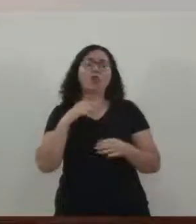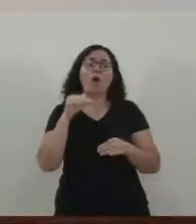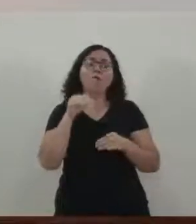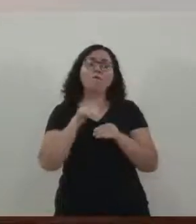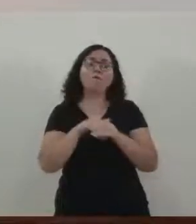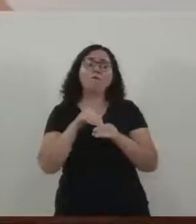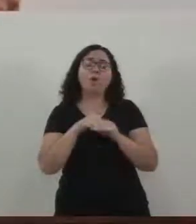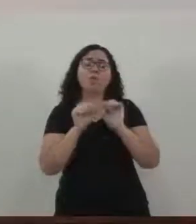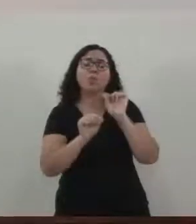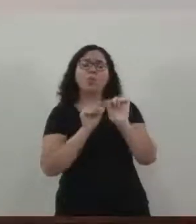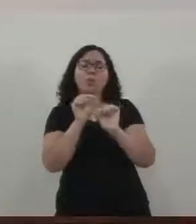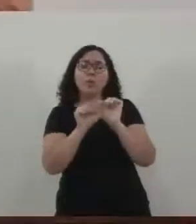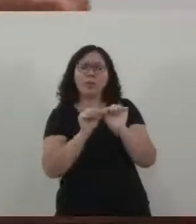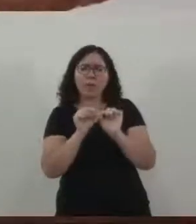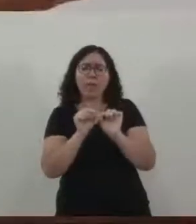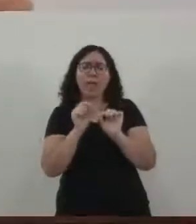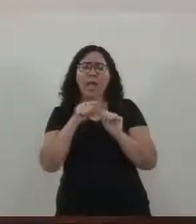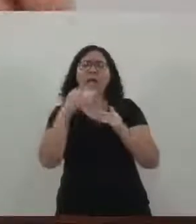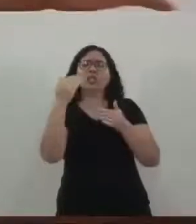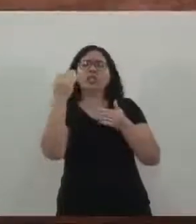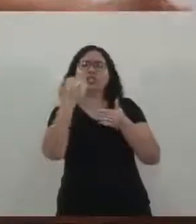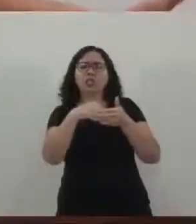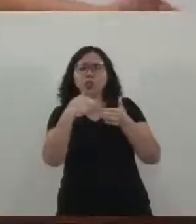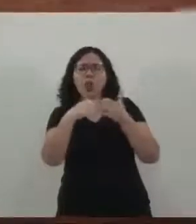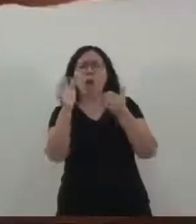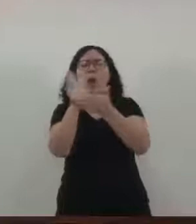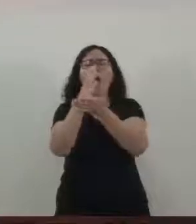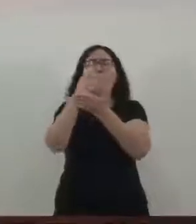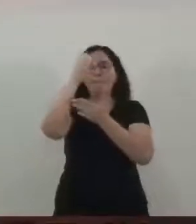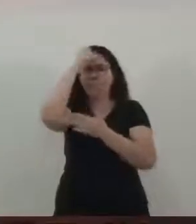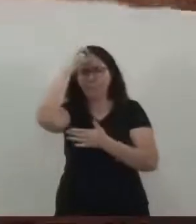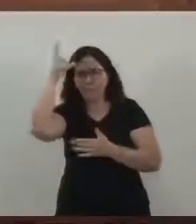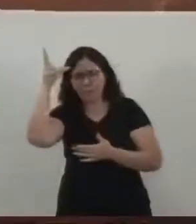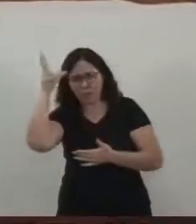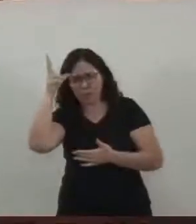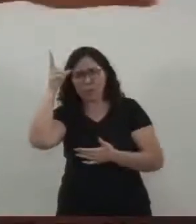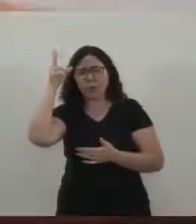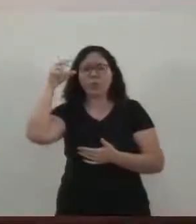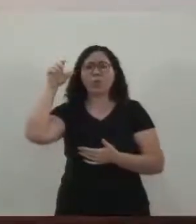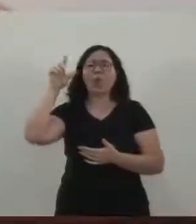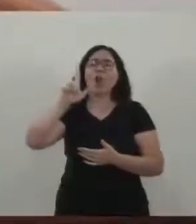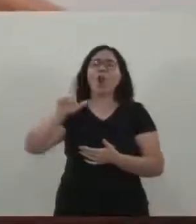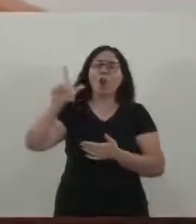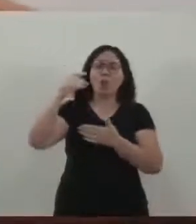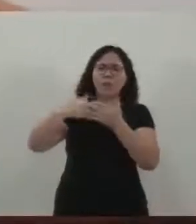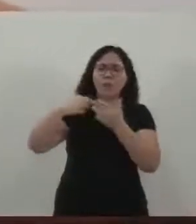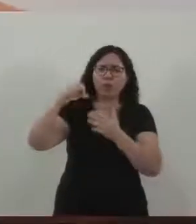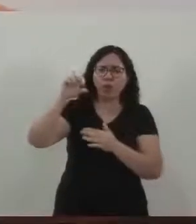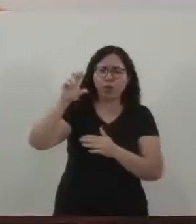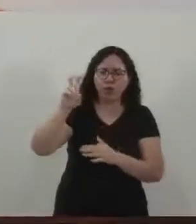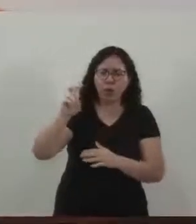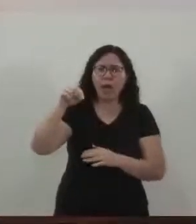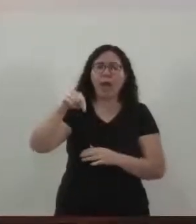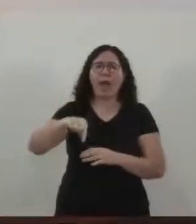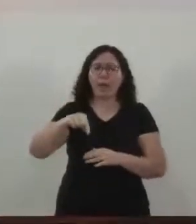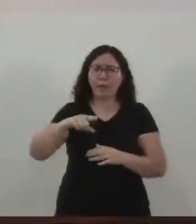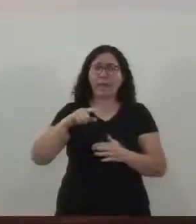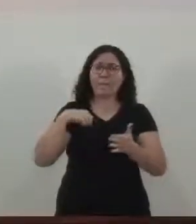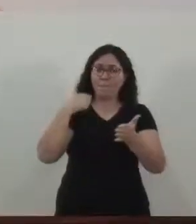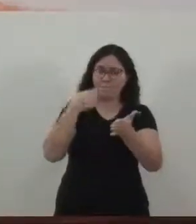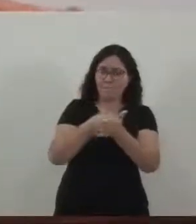nessa casa é aquele desconto que algumas prefeituras do município dão. Louveira caiu para 5%, Vinhedo daria 10% para quem paga isso em